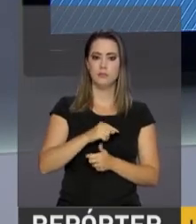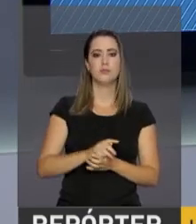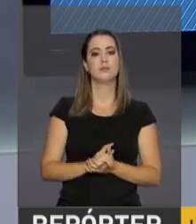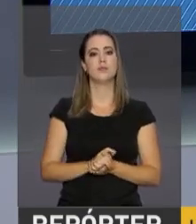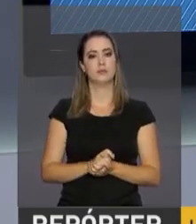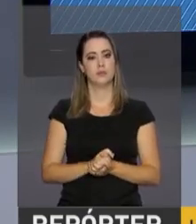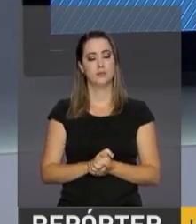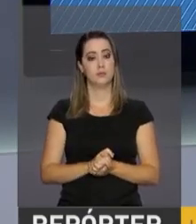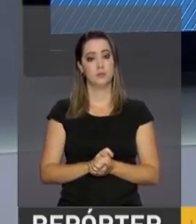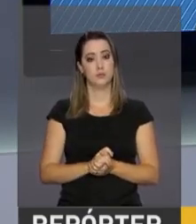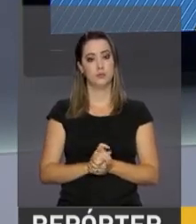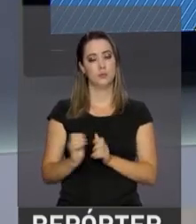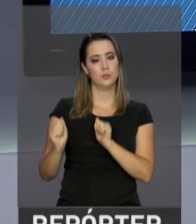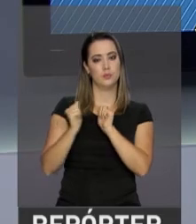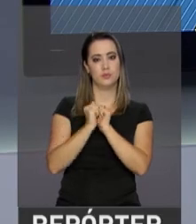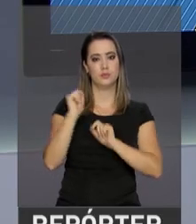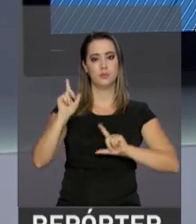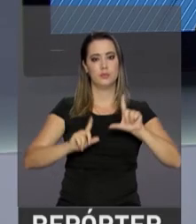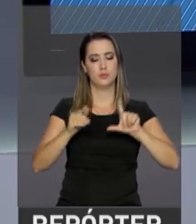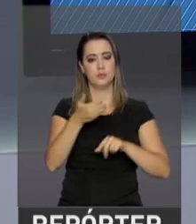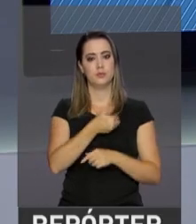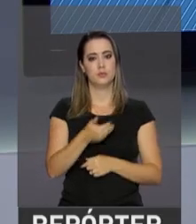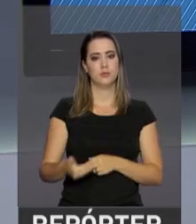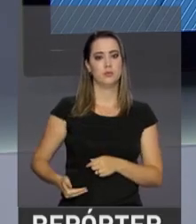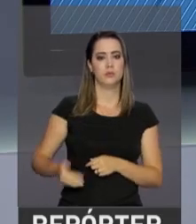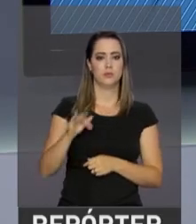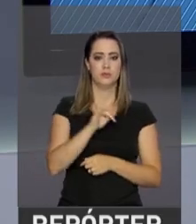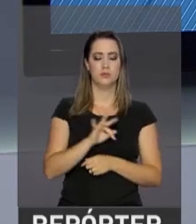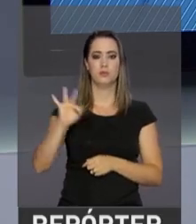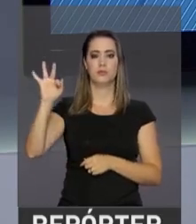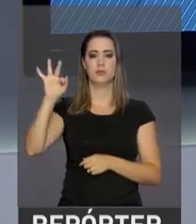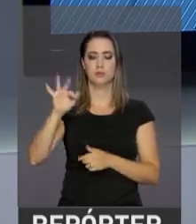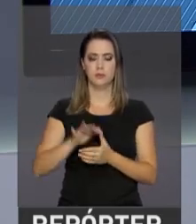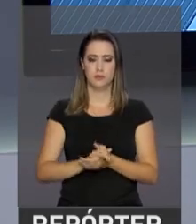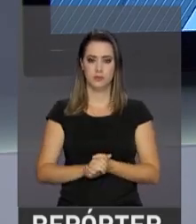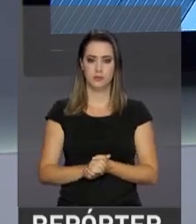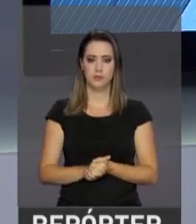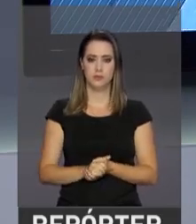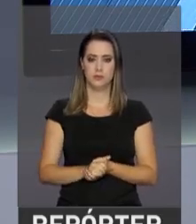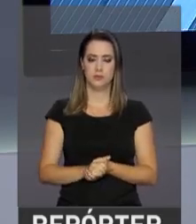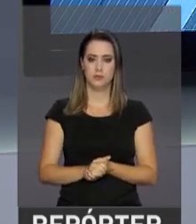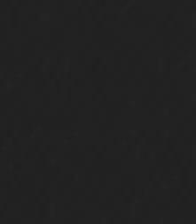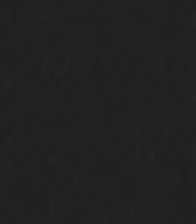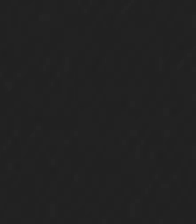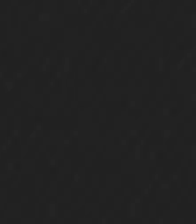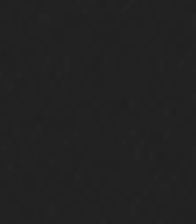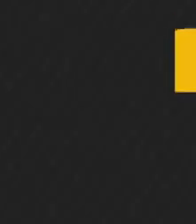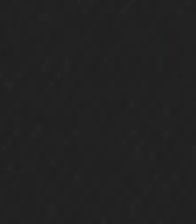NBR na internet. Continue com a gente aqui na NBR, a TV do Governo Federal.